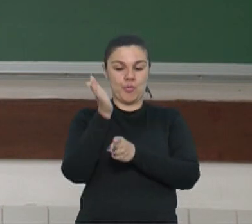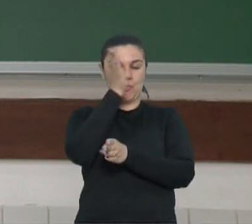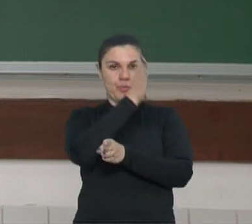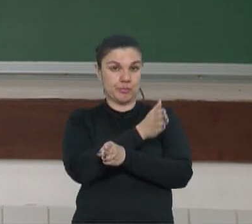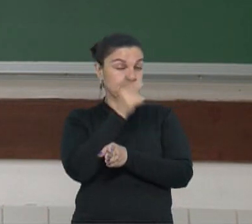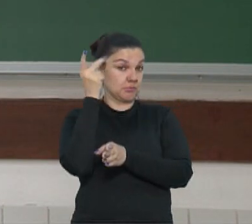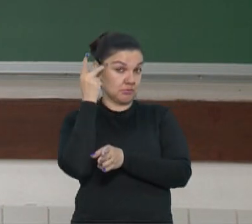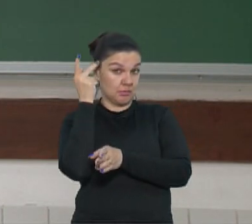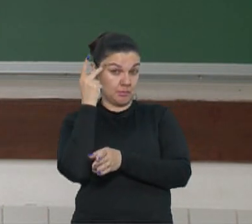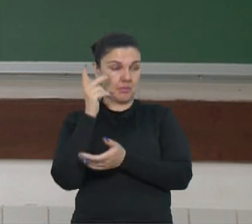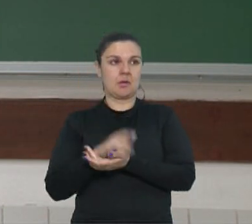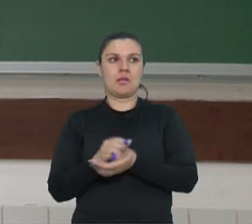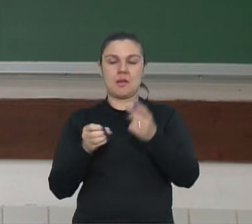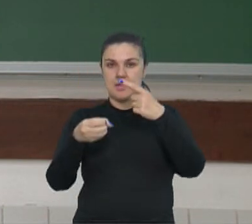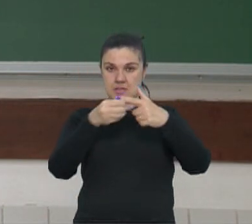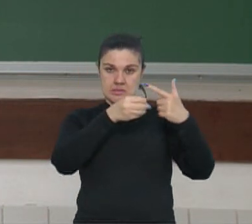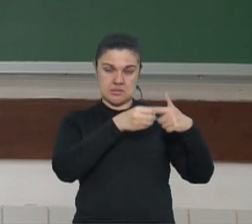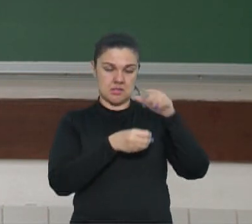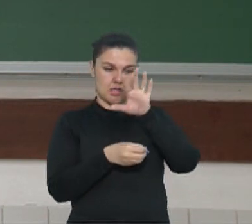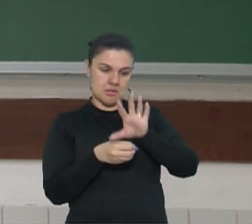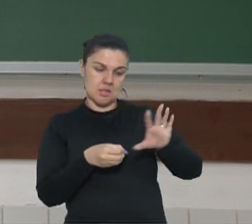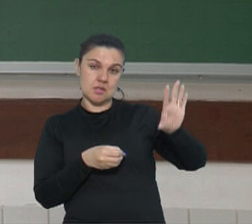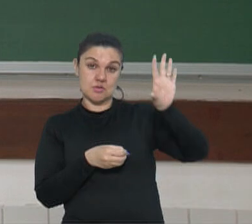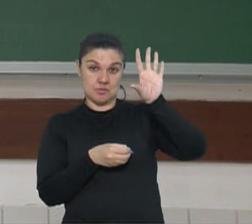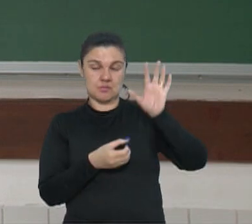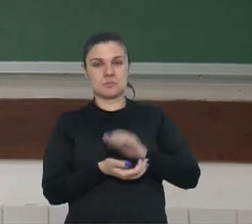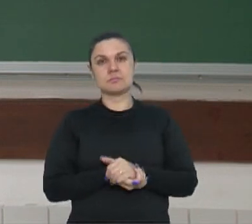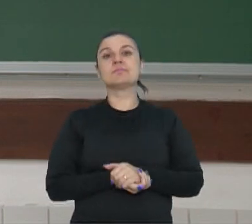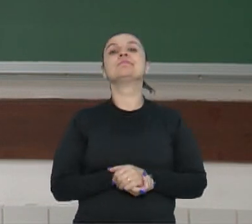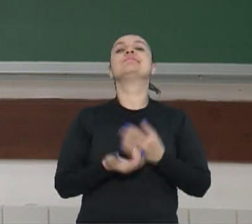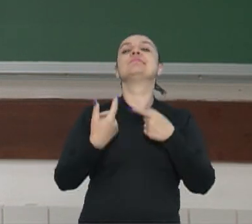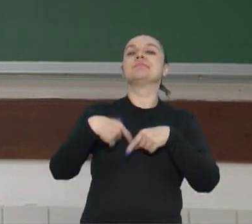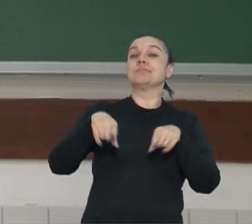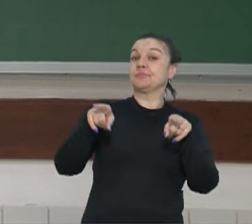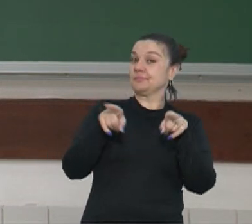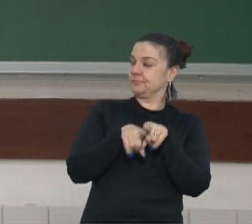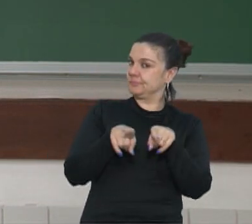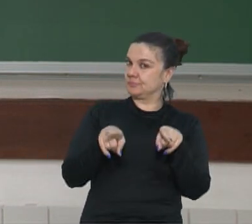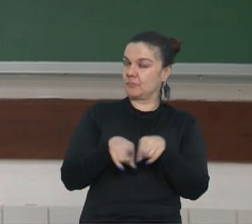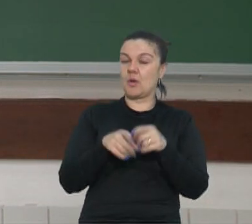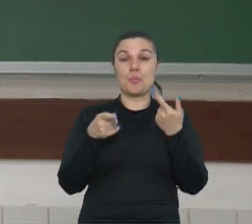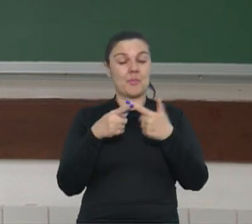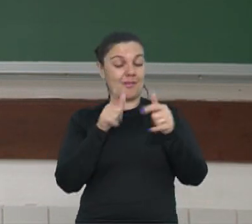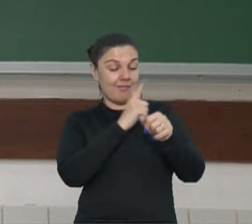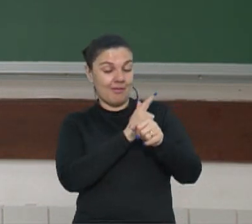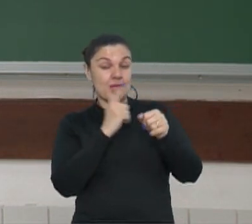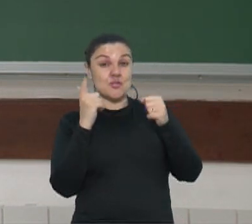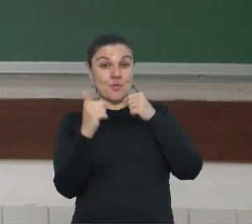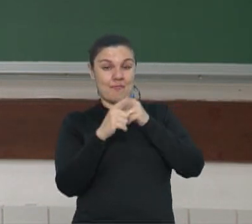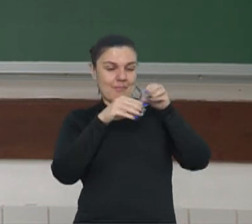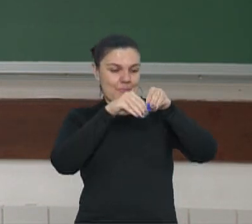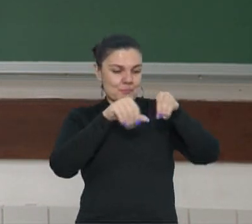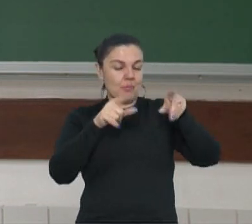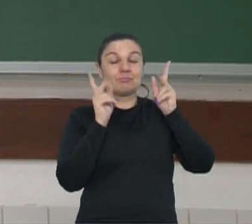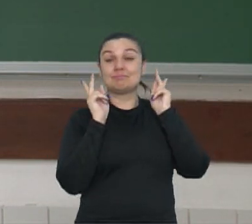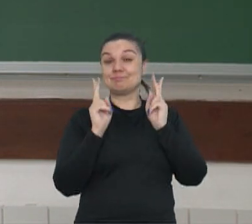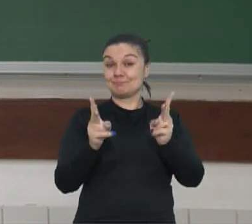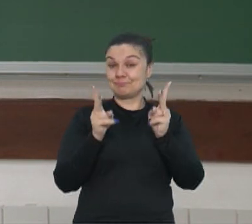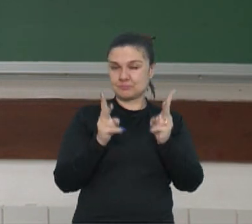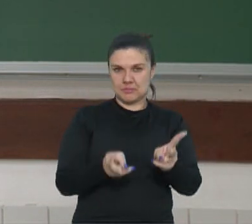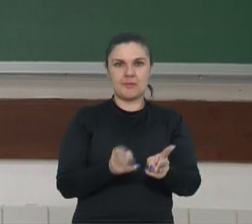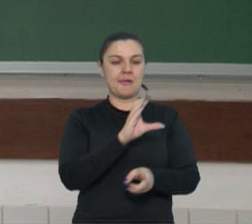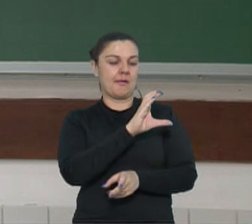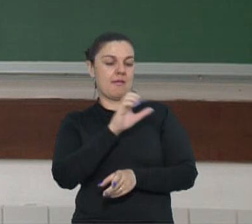em São Paulo, as cidades ali também próximas dessa mesma região, com essa mesma formação geológica, também fazem isso. Vendem